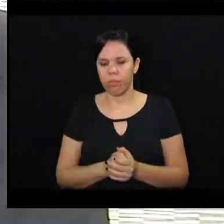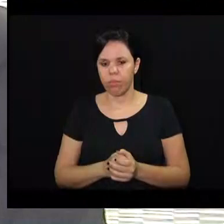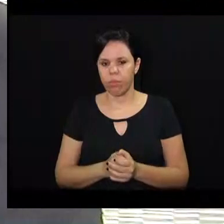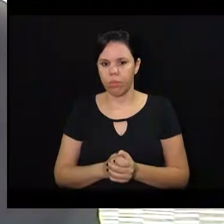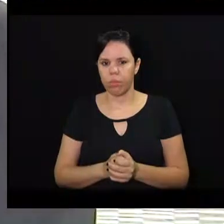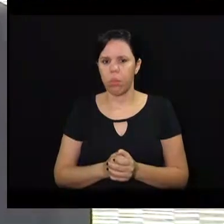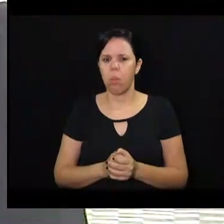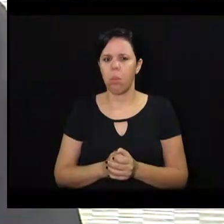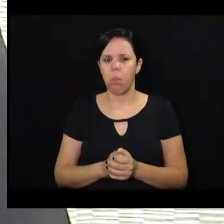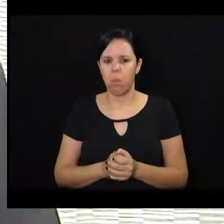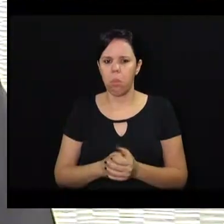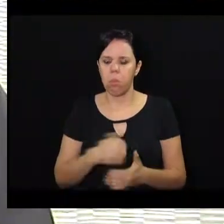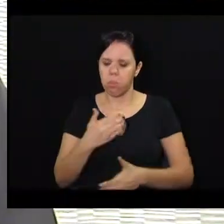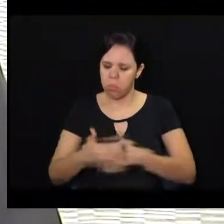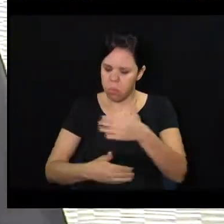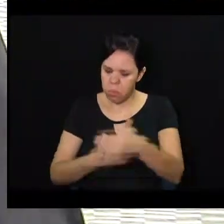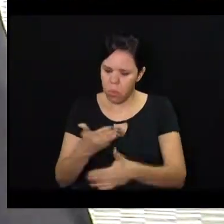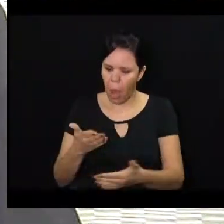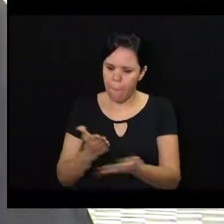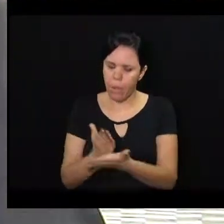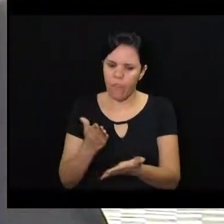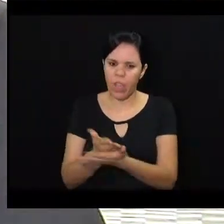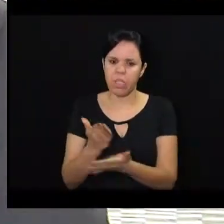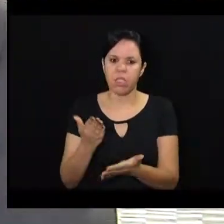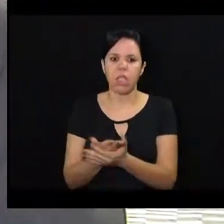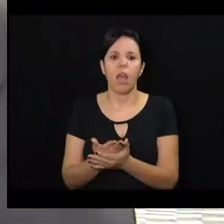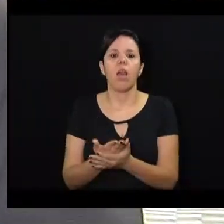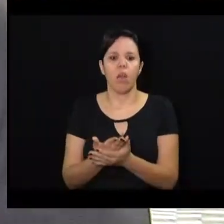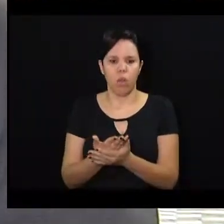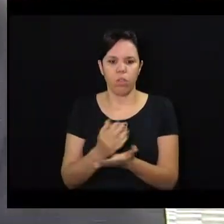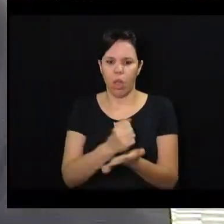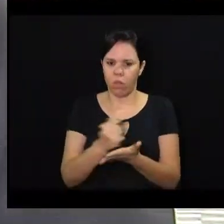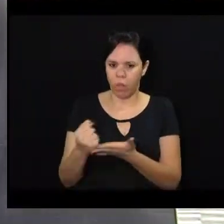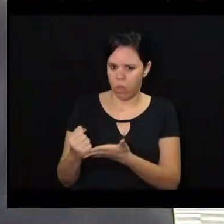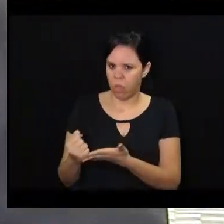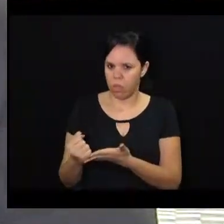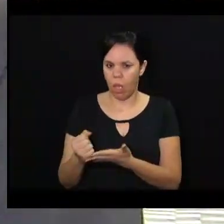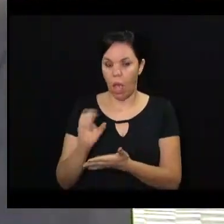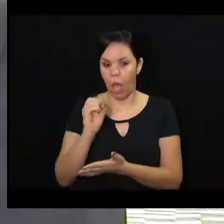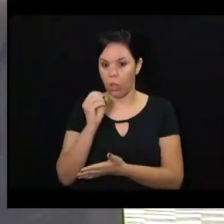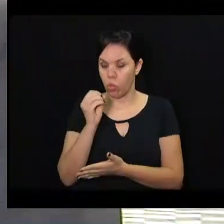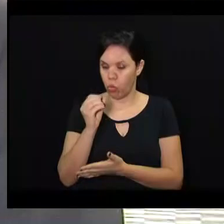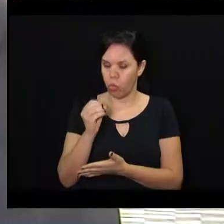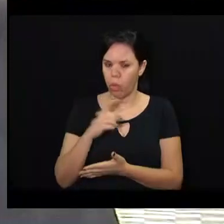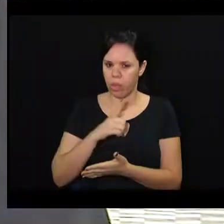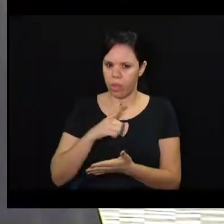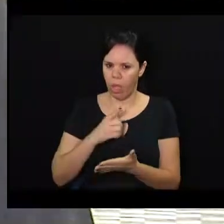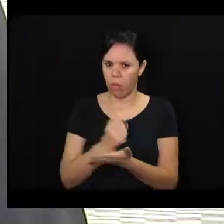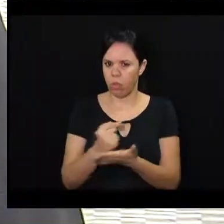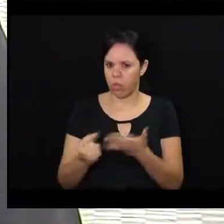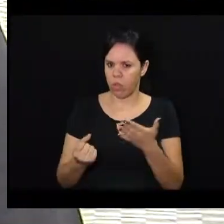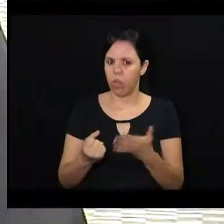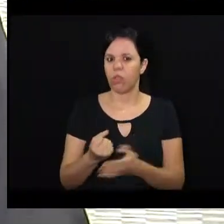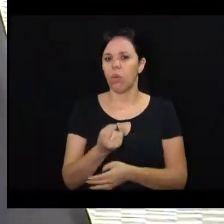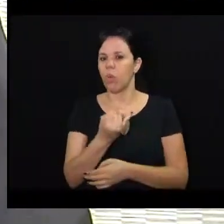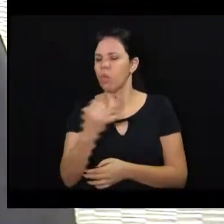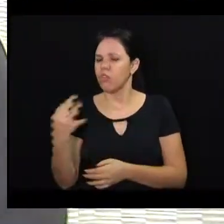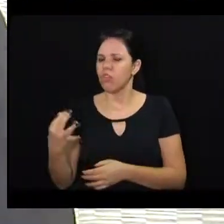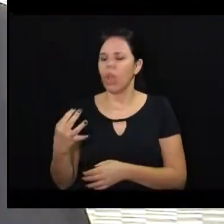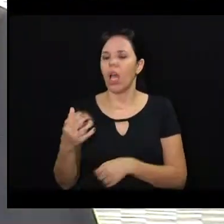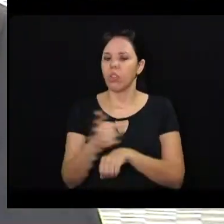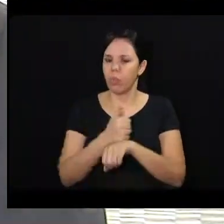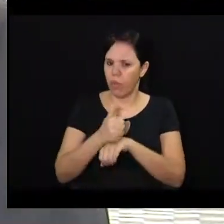trâmites normais, o recurso humano. Eu quero crer que para setembro, outubro, nós já tenhamos a contratação definitiva desse número de profissionais